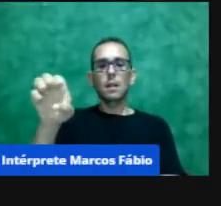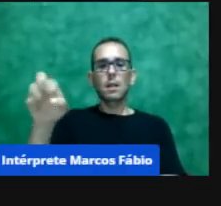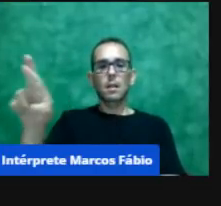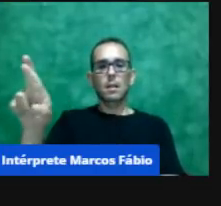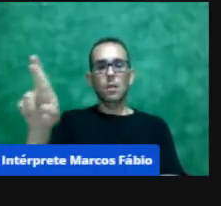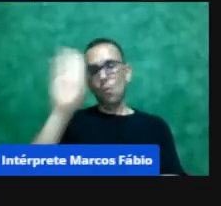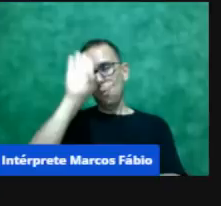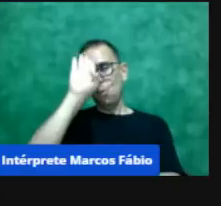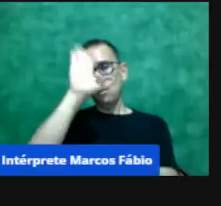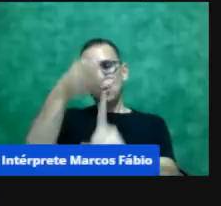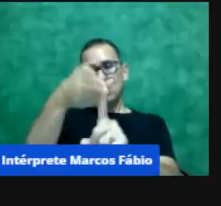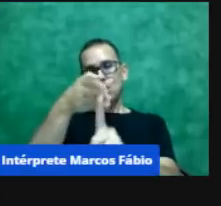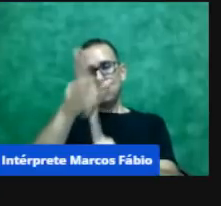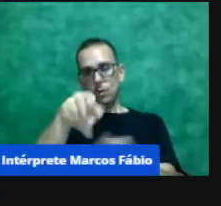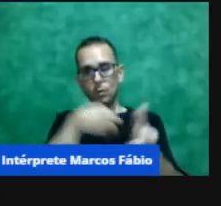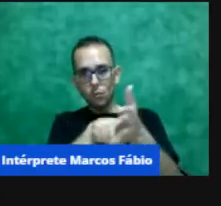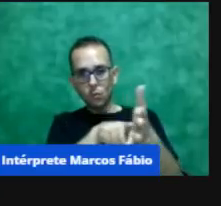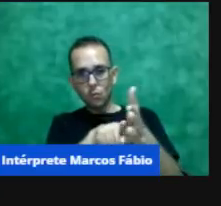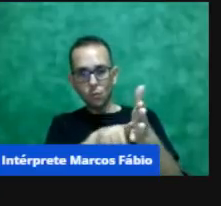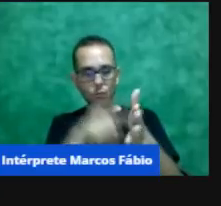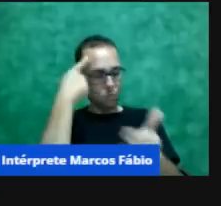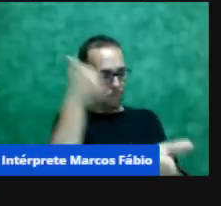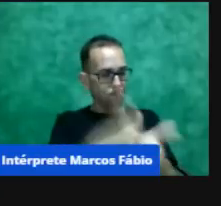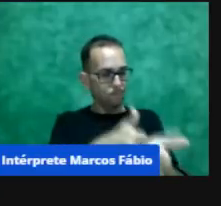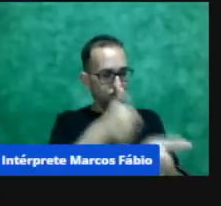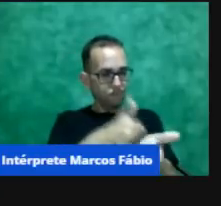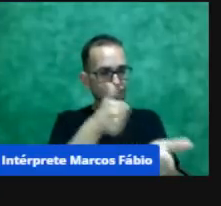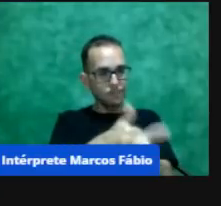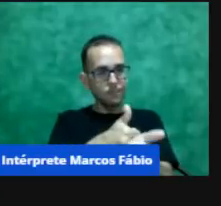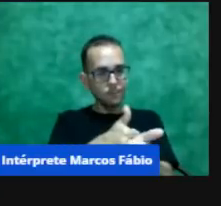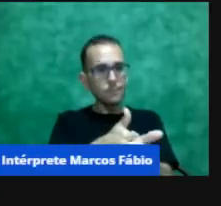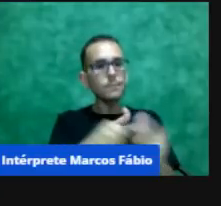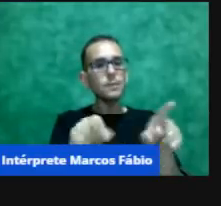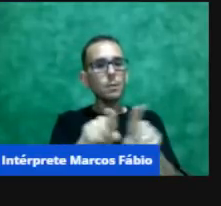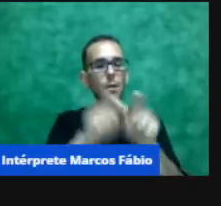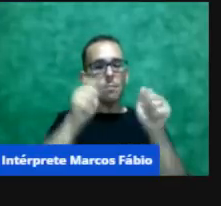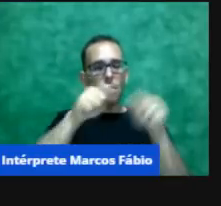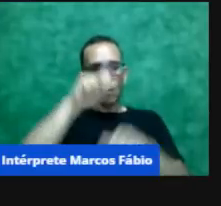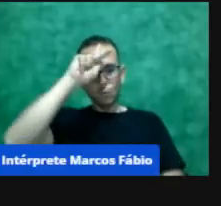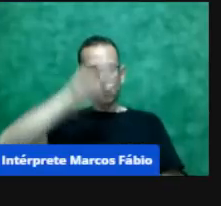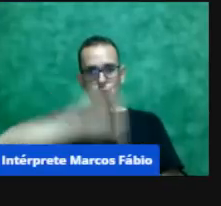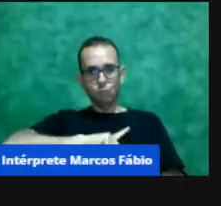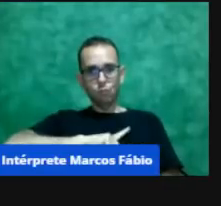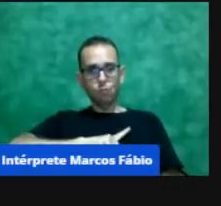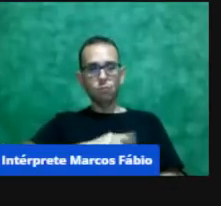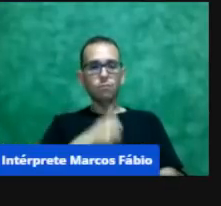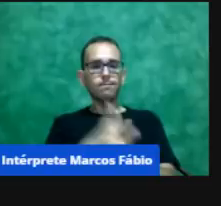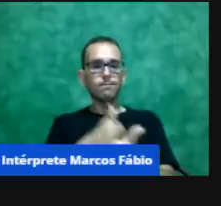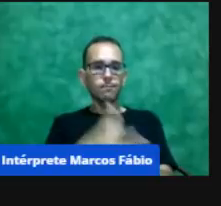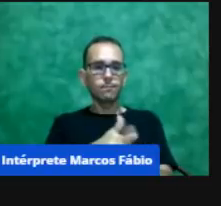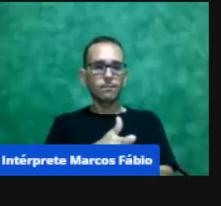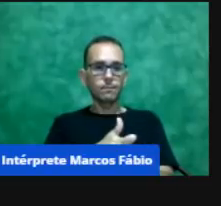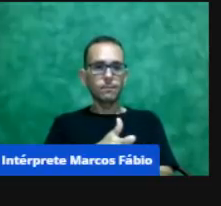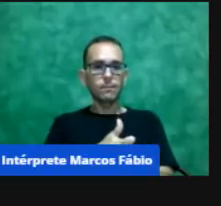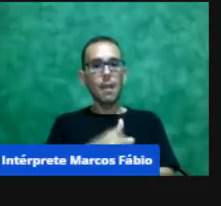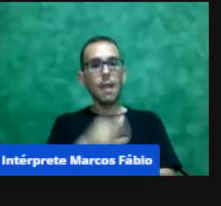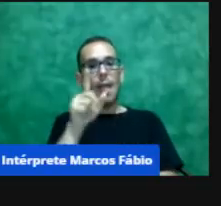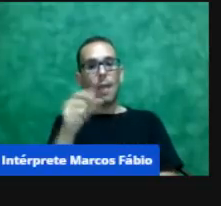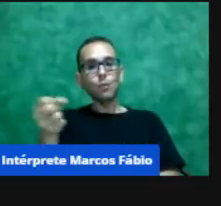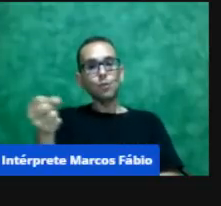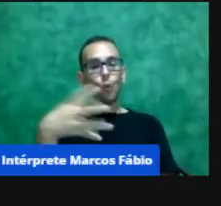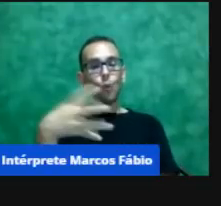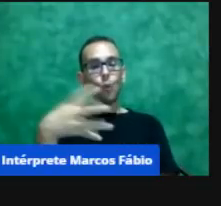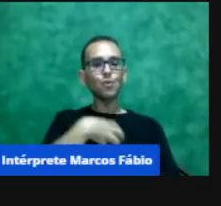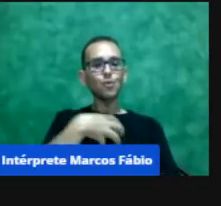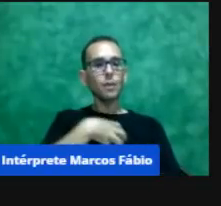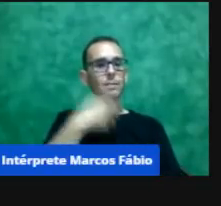aluno pesquise e reflita, que ele se torne um autodidata nessa aprendizagem. É uma nova maneira